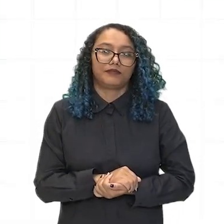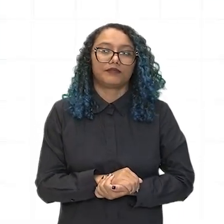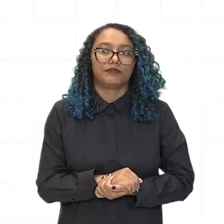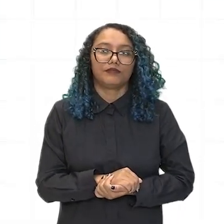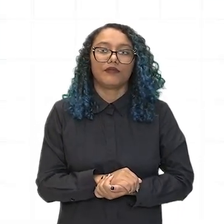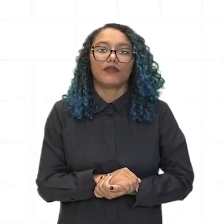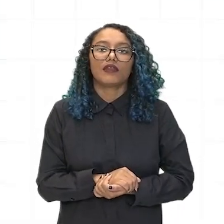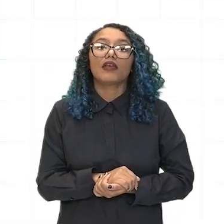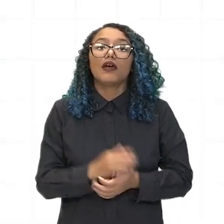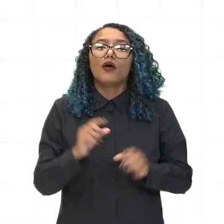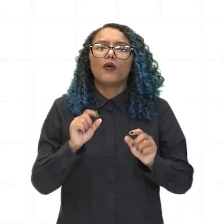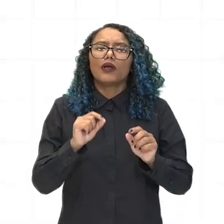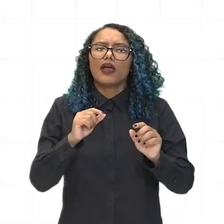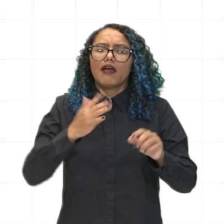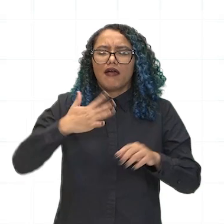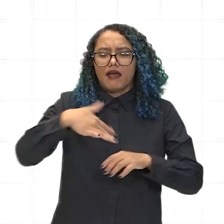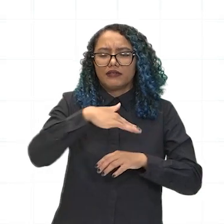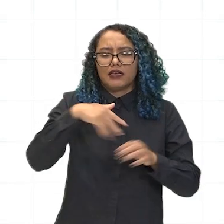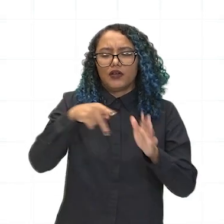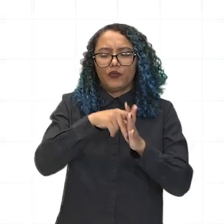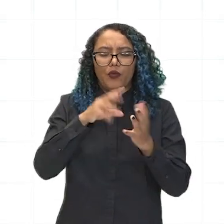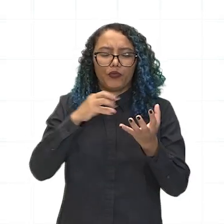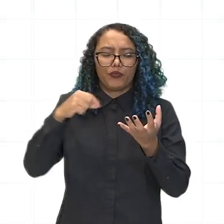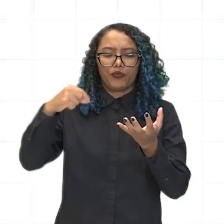Terra, elas são áreas do planeta